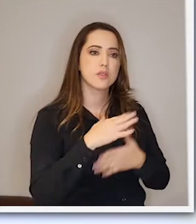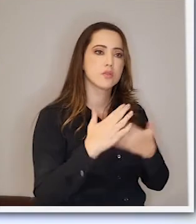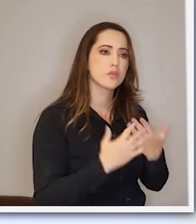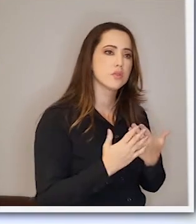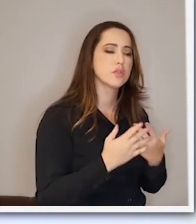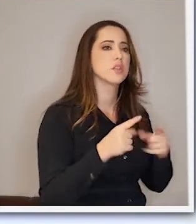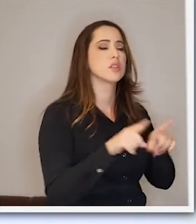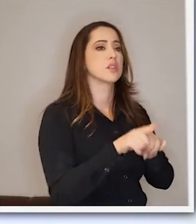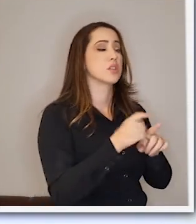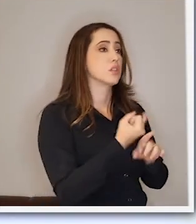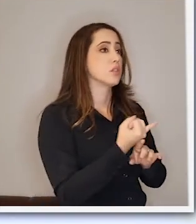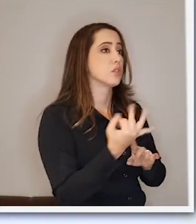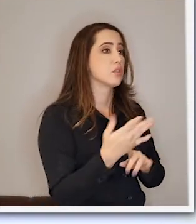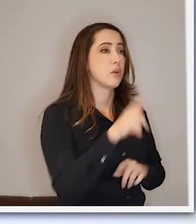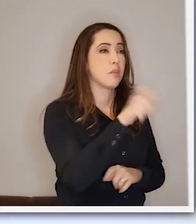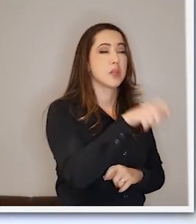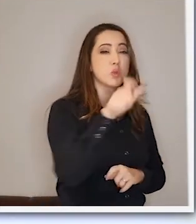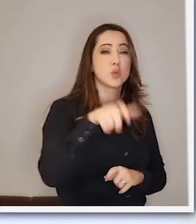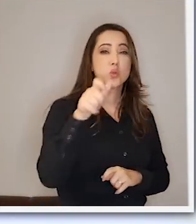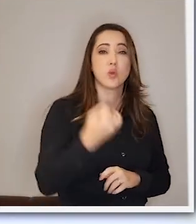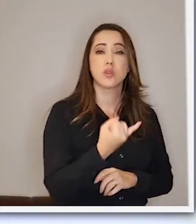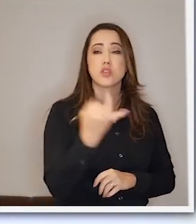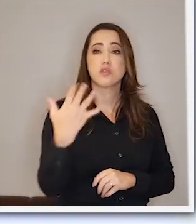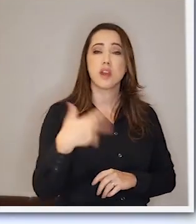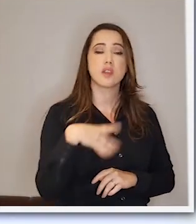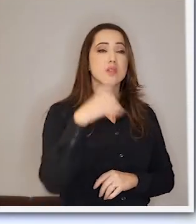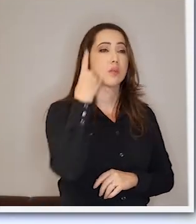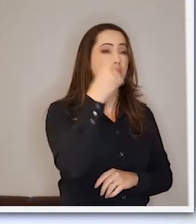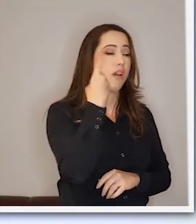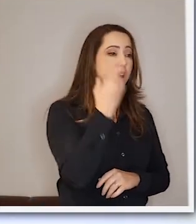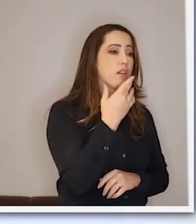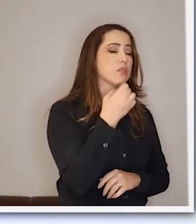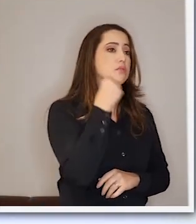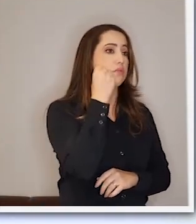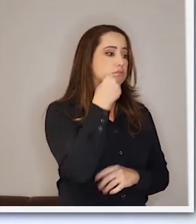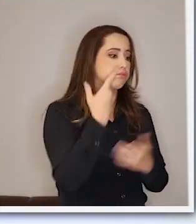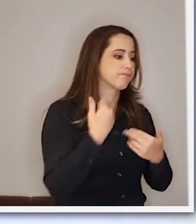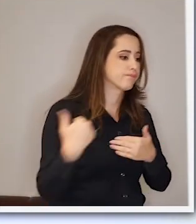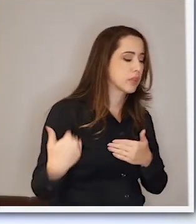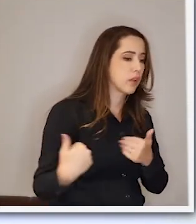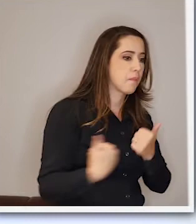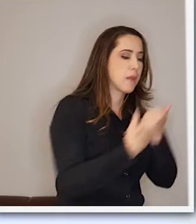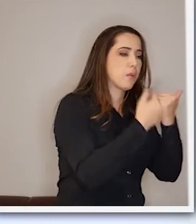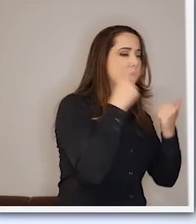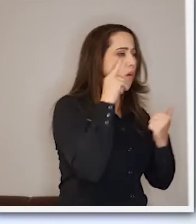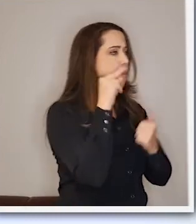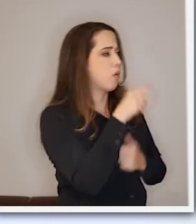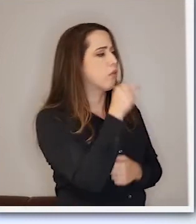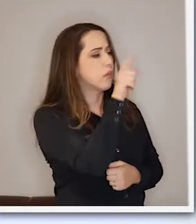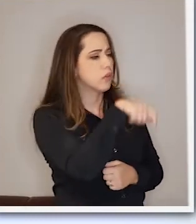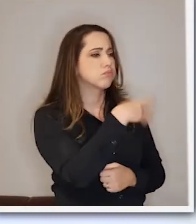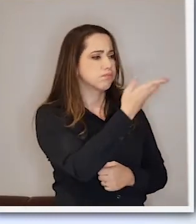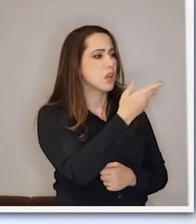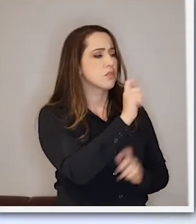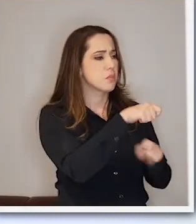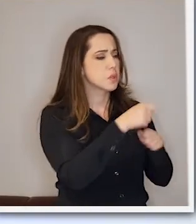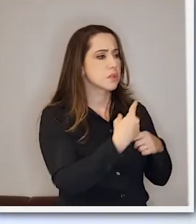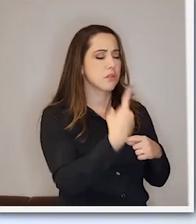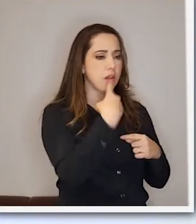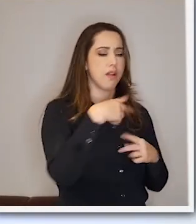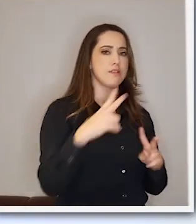surdas, profissionais de acessibilidade, intérpretes de Libras, ministros, políticos,